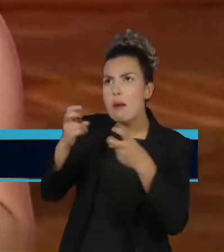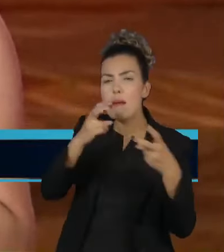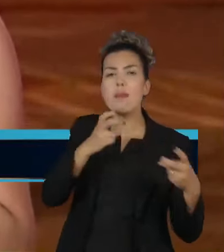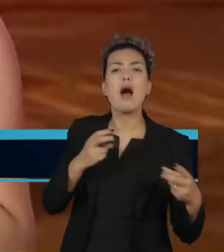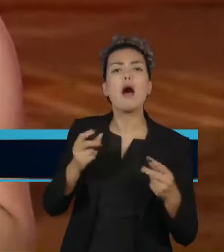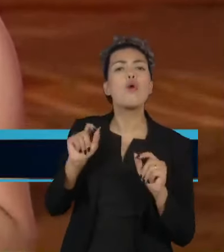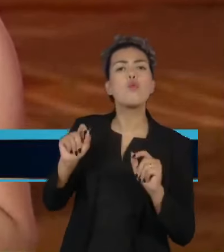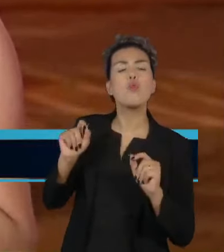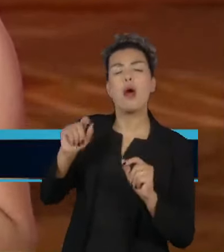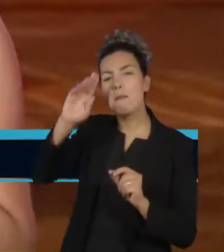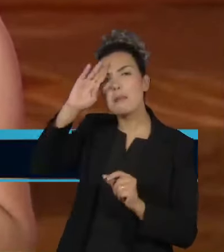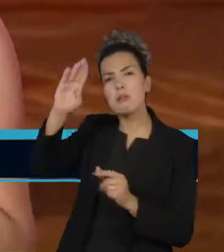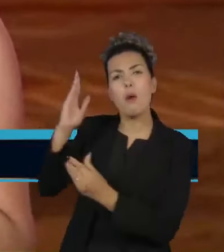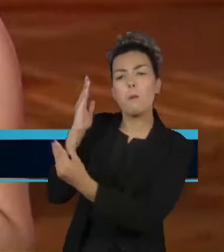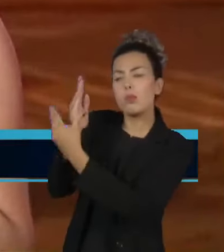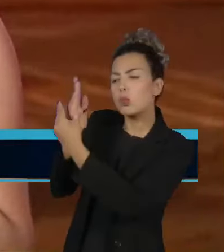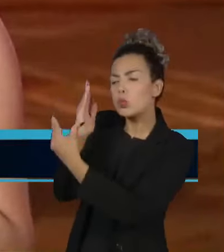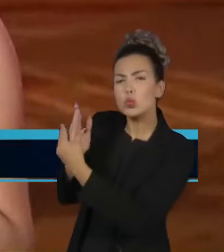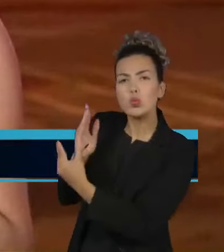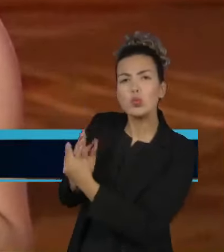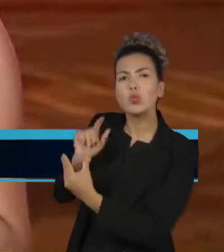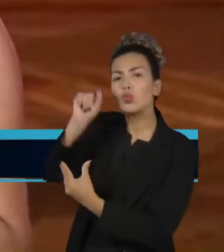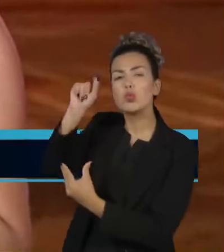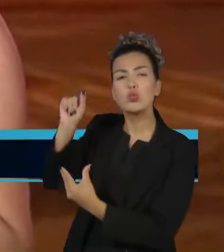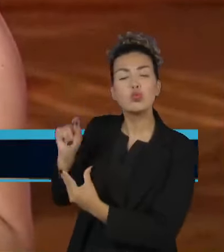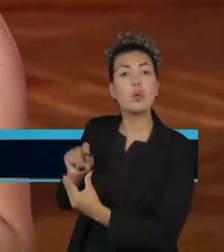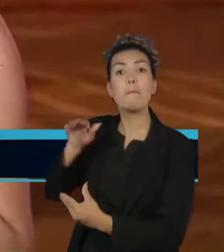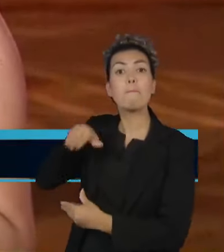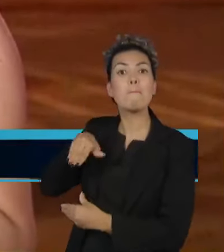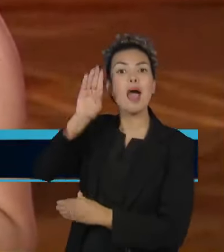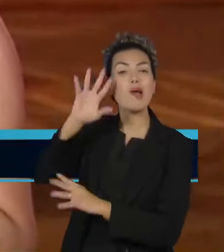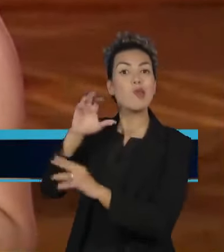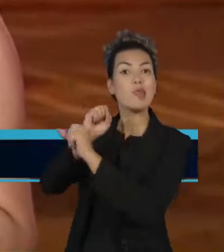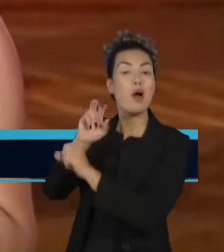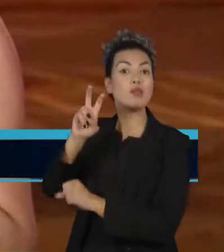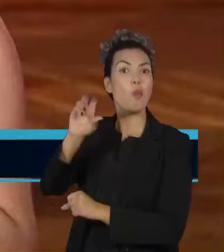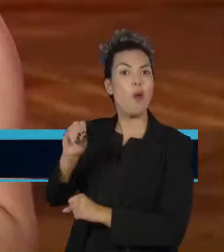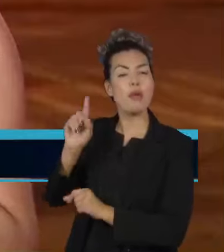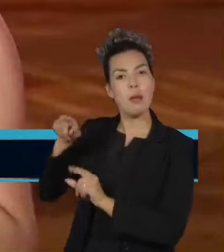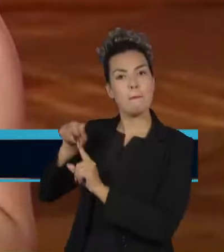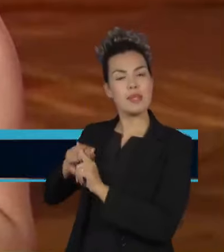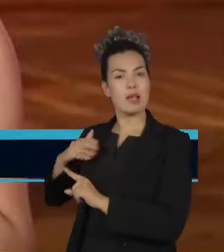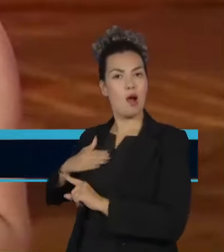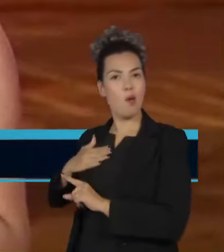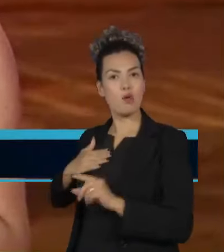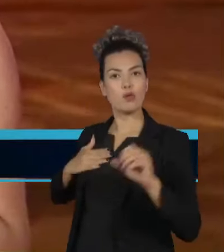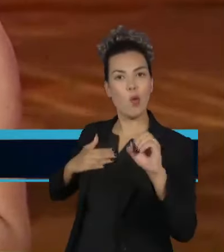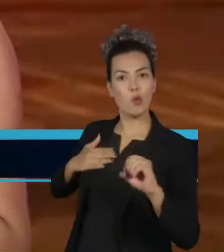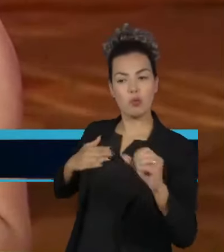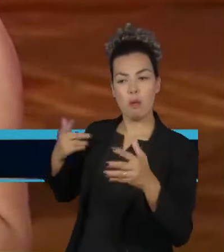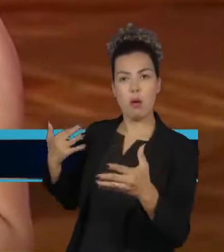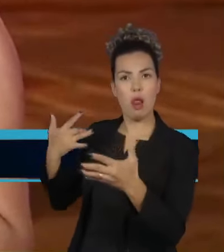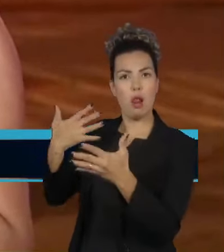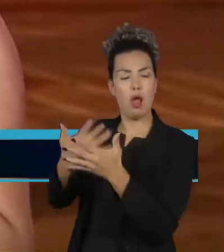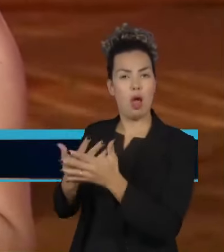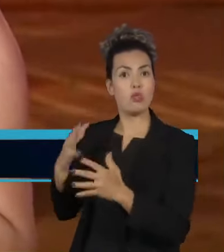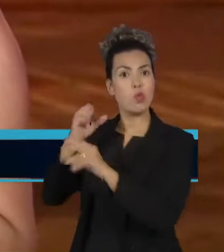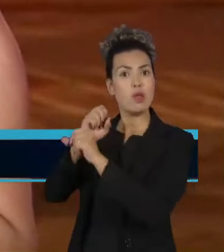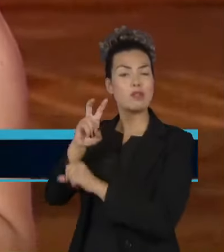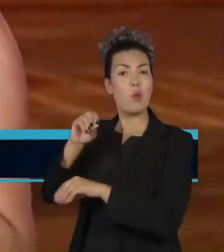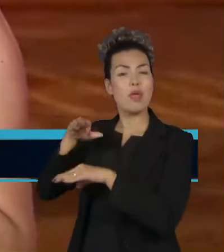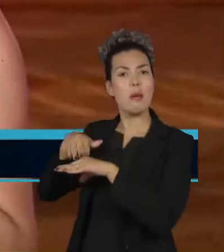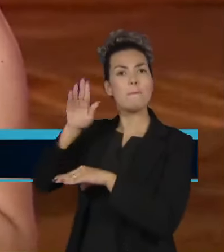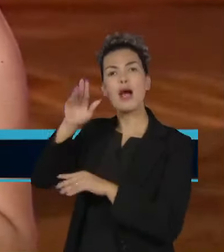2. São mais de 150 inquéritos entre agosto e o início de outubro. Em seguida, aparecem casos de compra